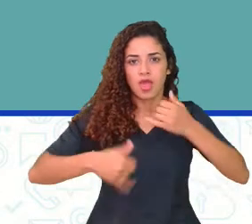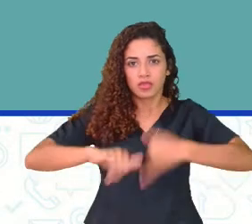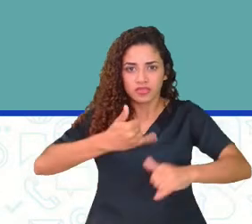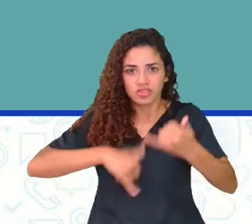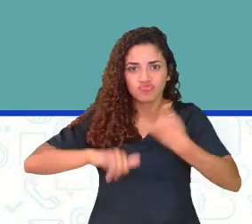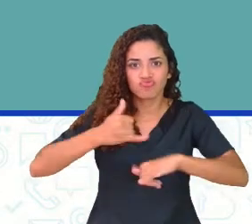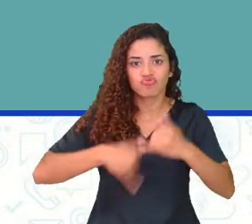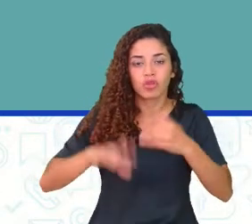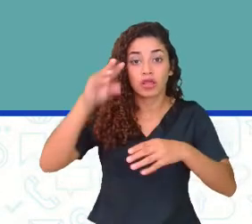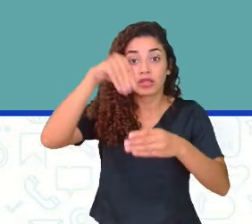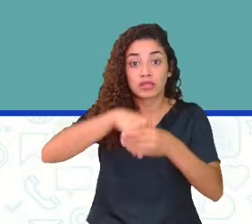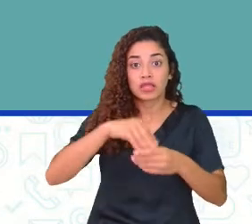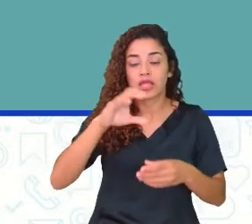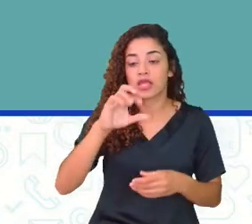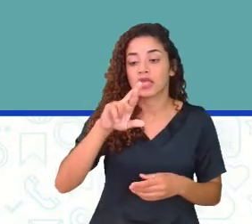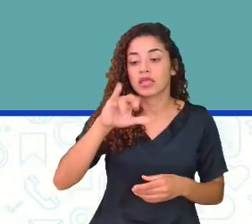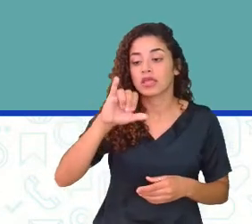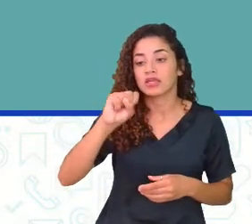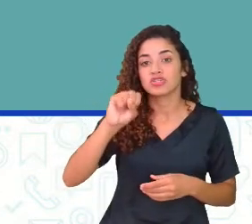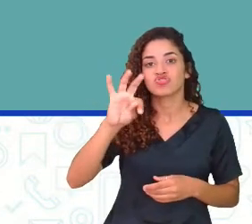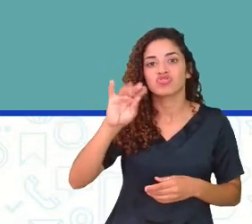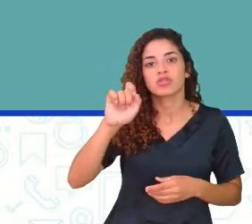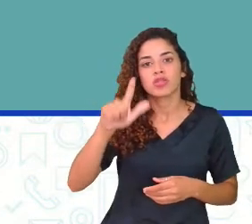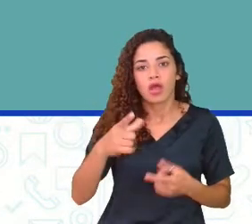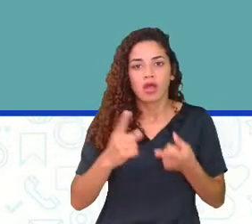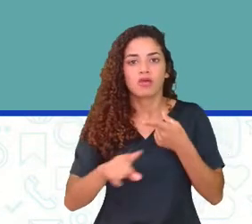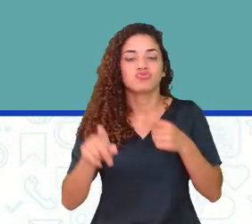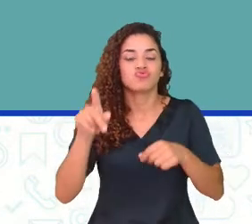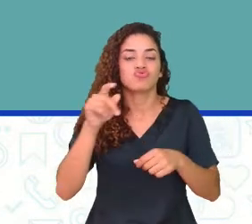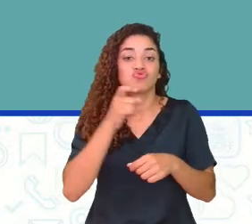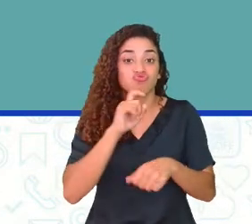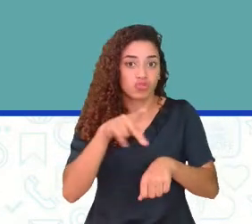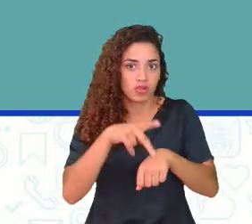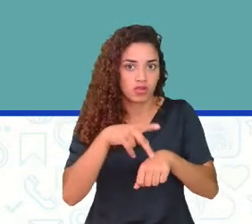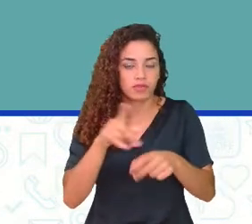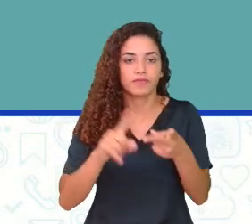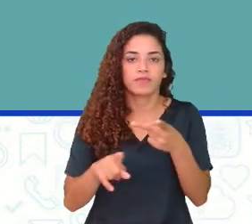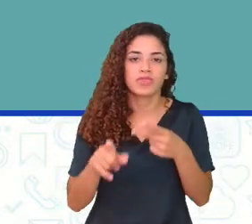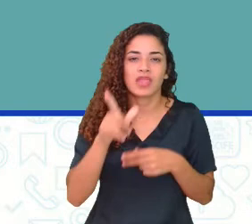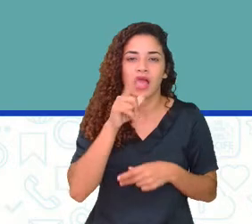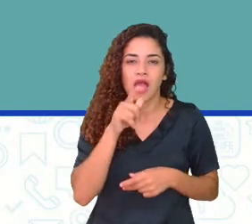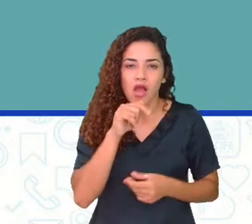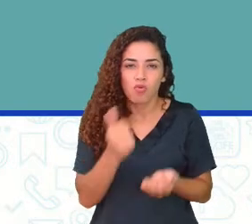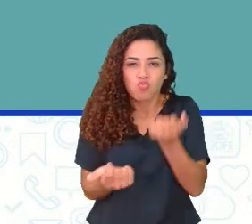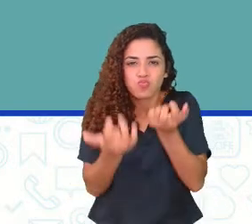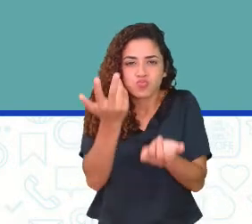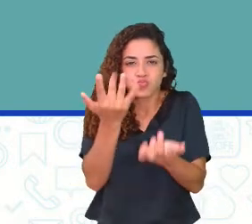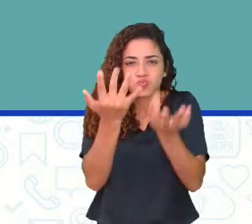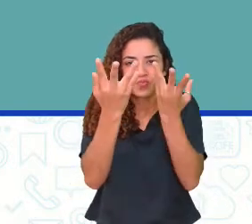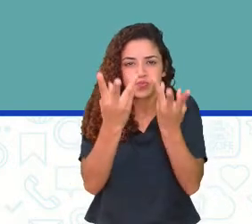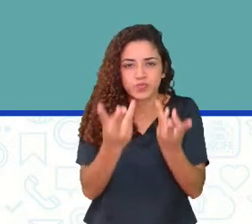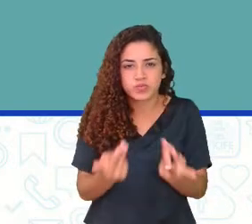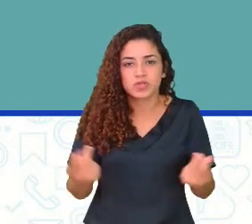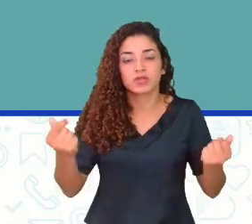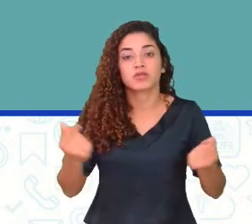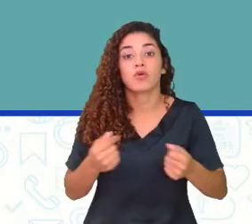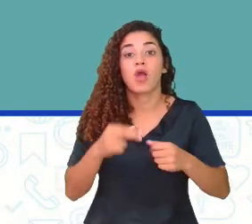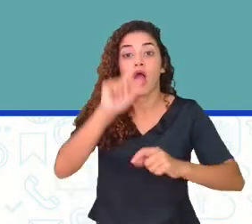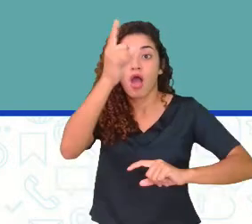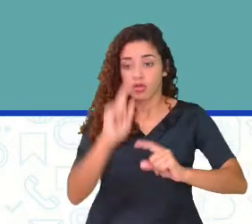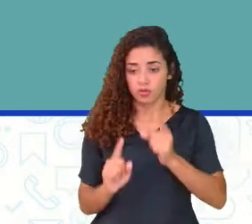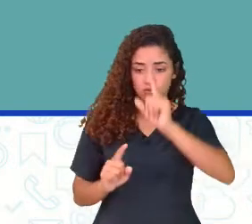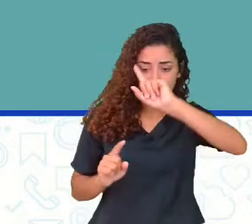de cristais de gelo, ar, vapor d'água. Então, os raios, eles já surgiam há muito tempo, então os raios eles